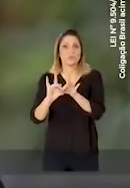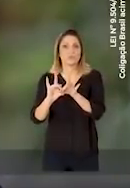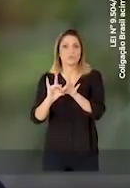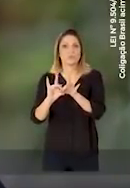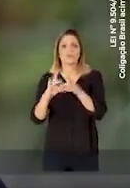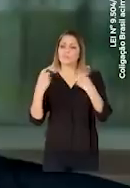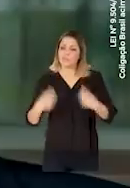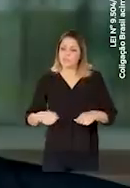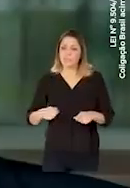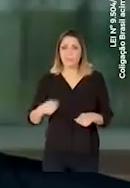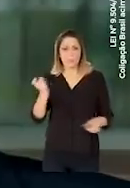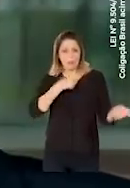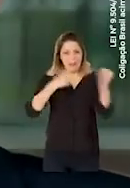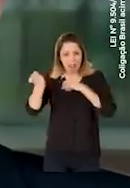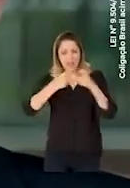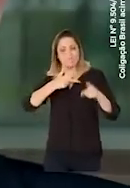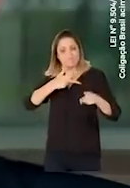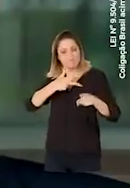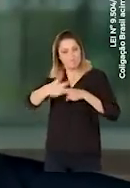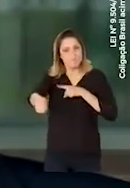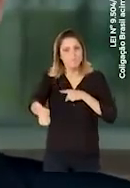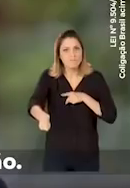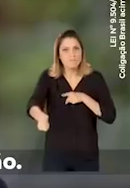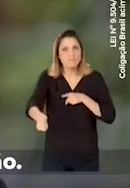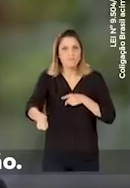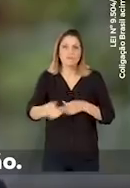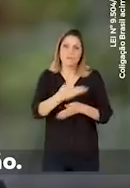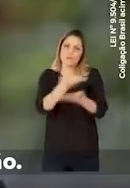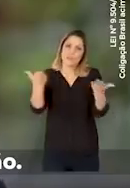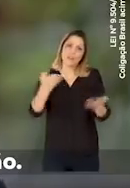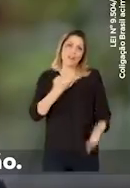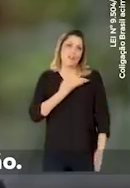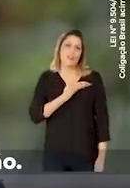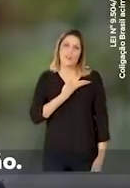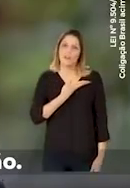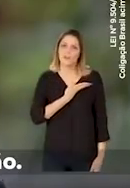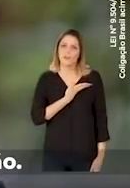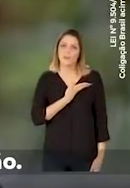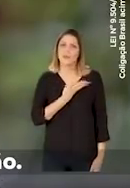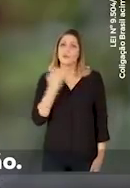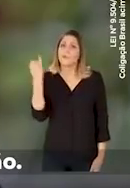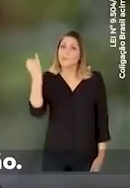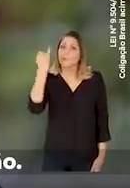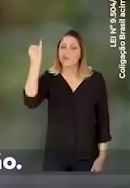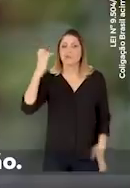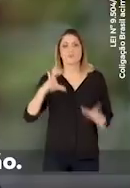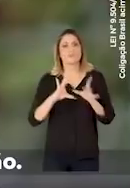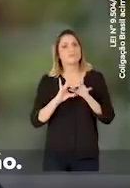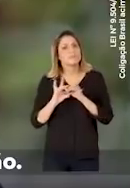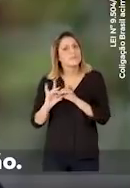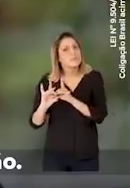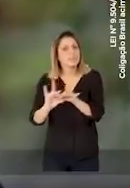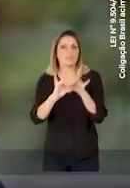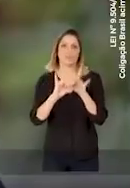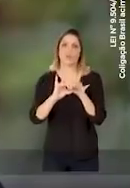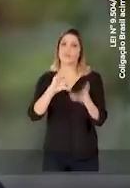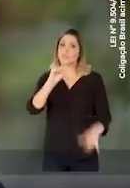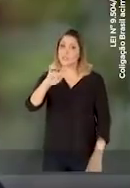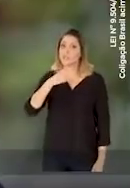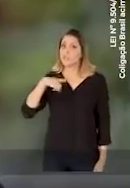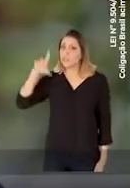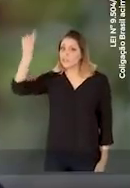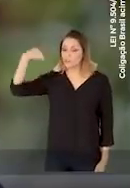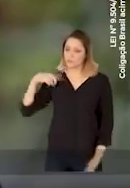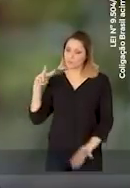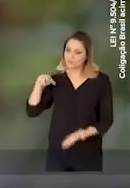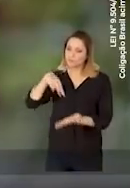mantermos unidos, combater as mentiras. Meus irmãos, meus amigos, o momento é de união. Se